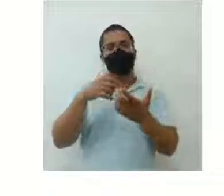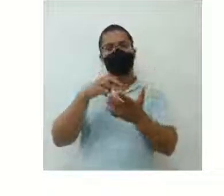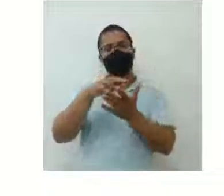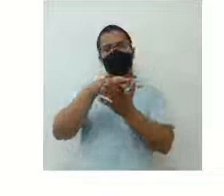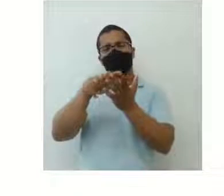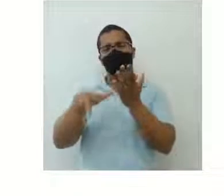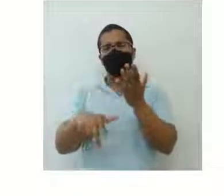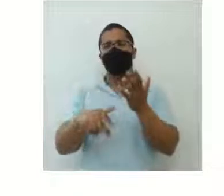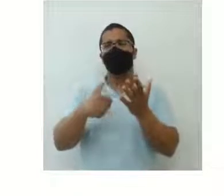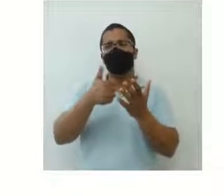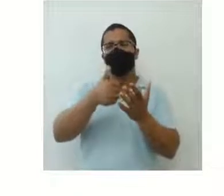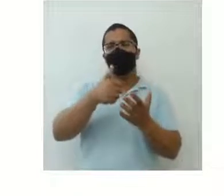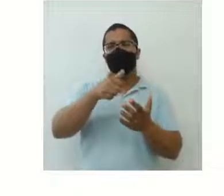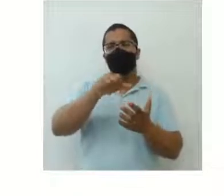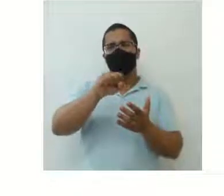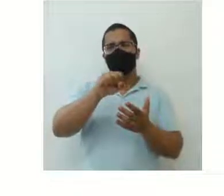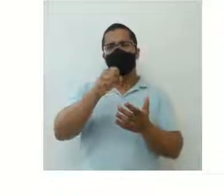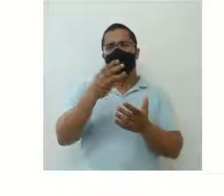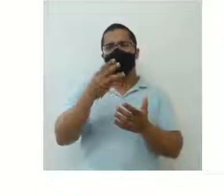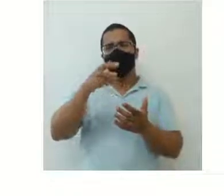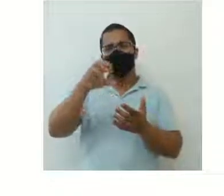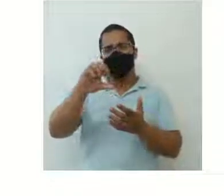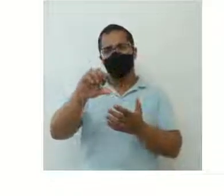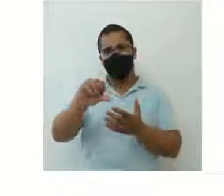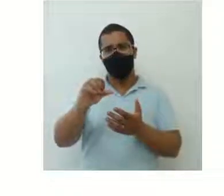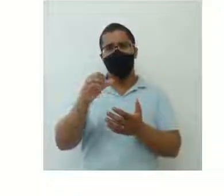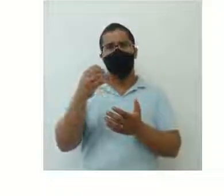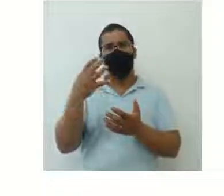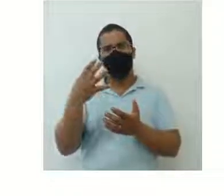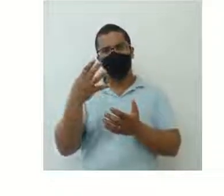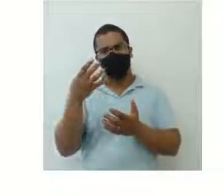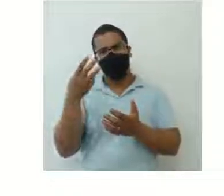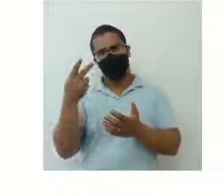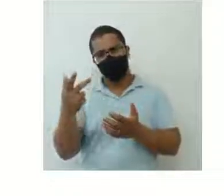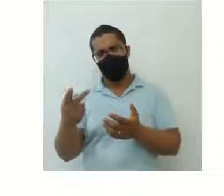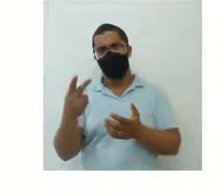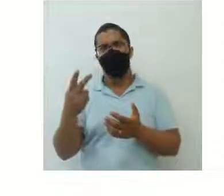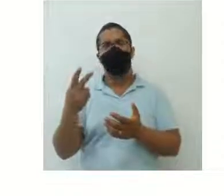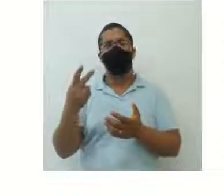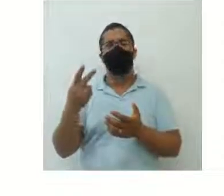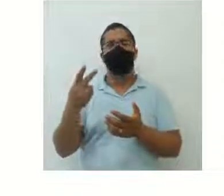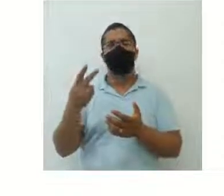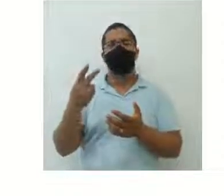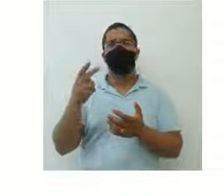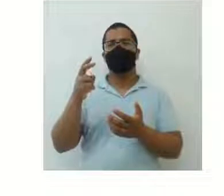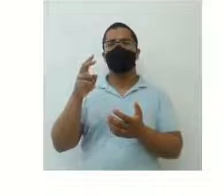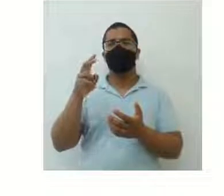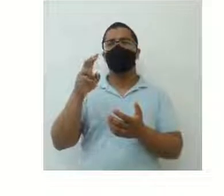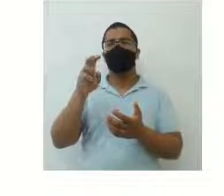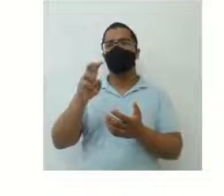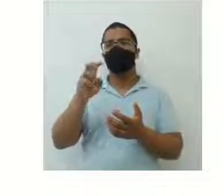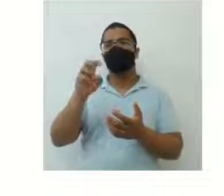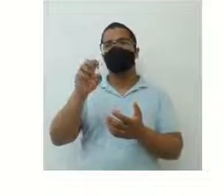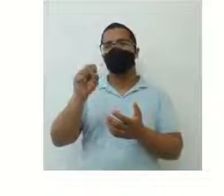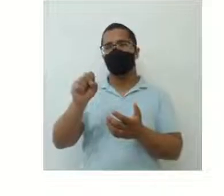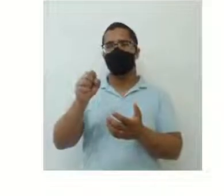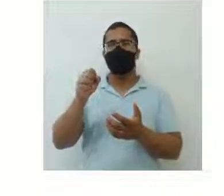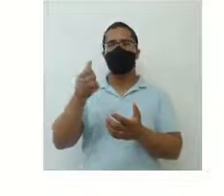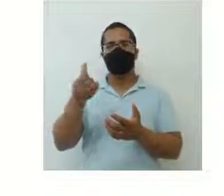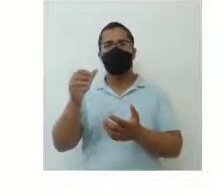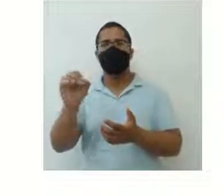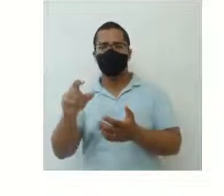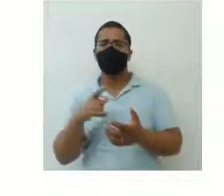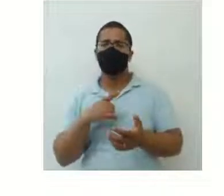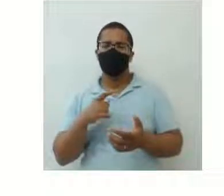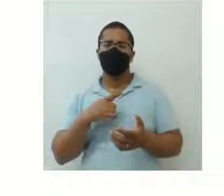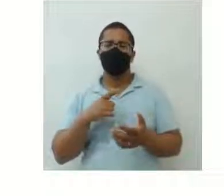1839, 42, 1856, 1860, né? Então os britânicos e os chineses, eles entraram em conflito